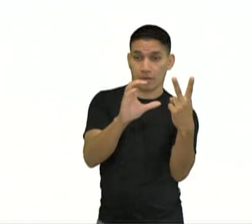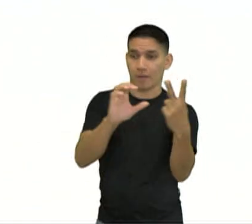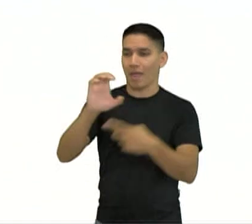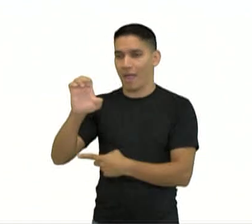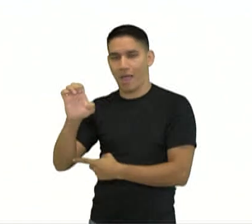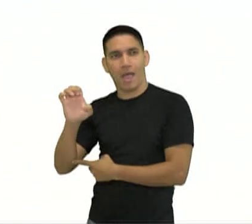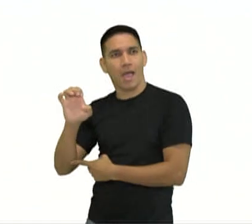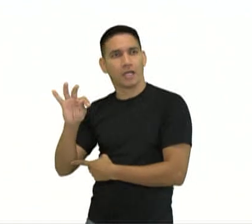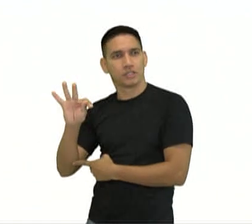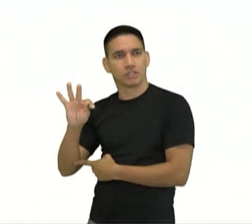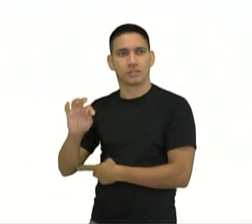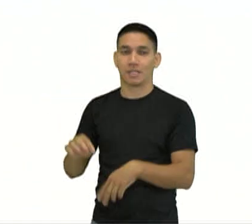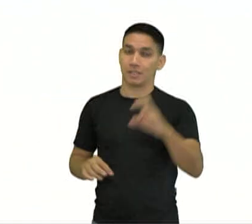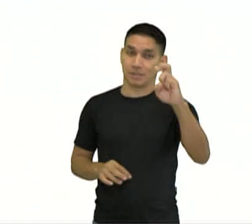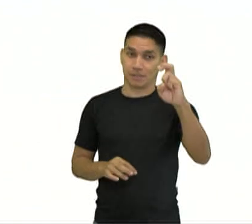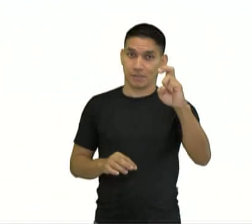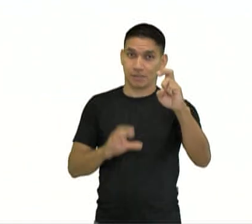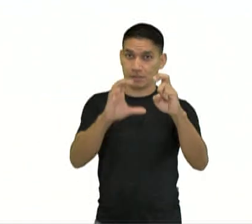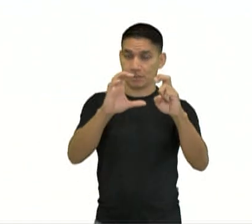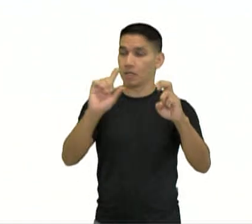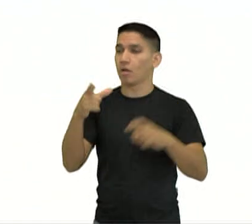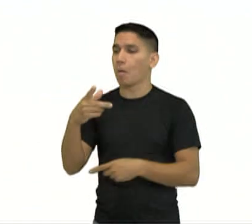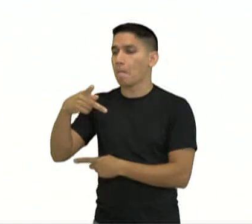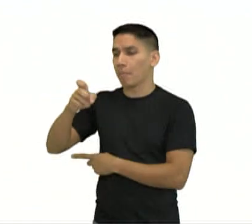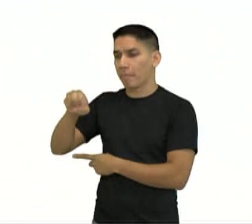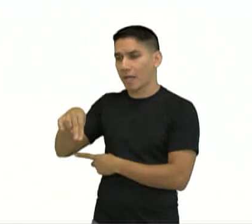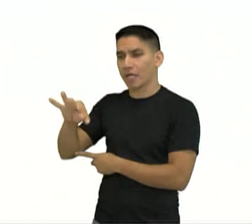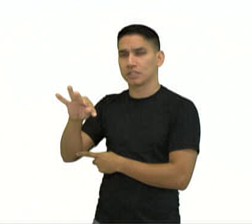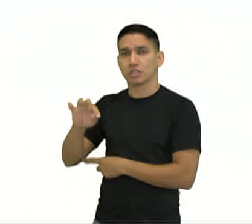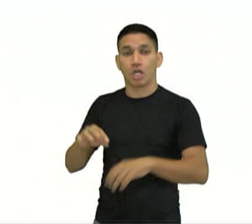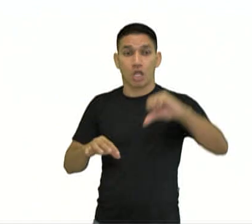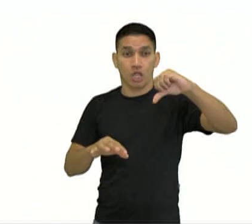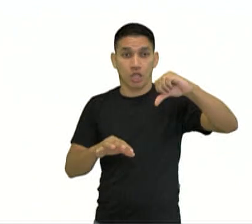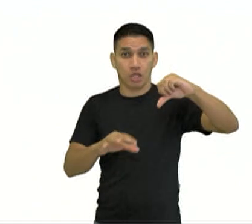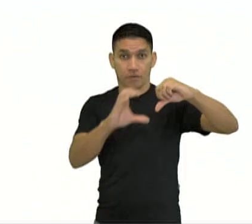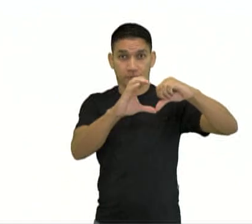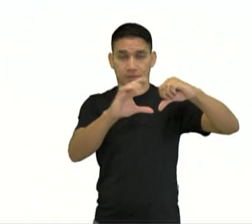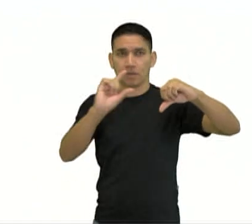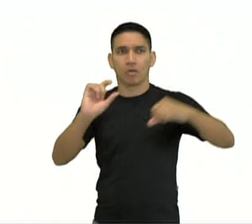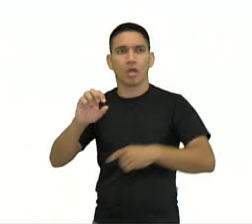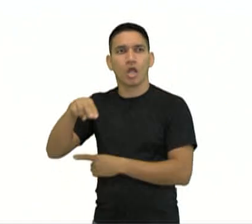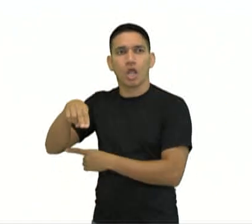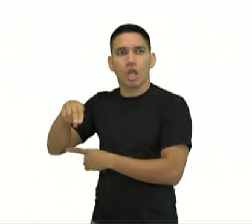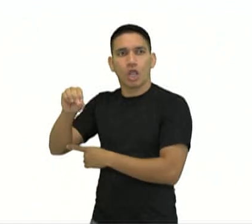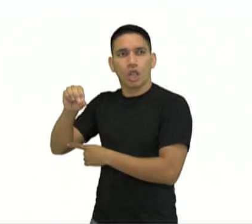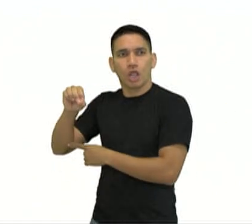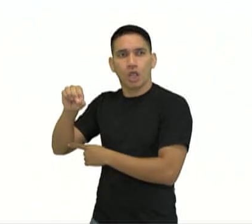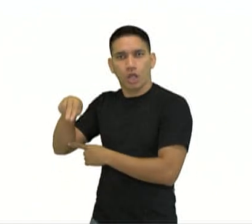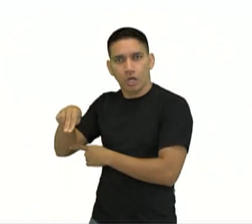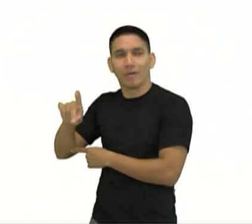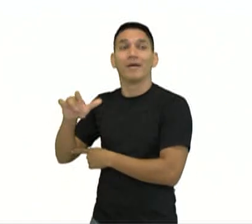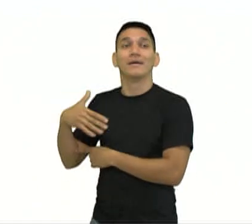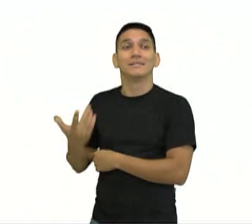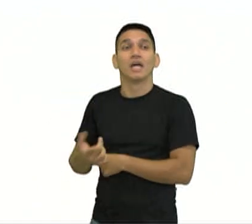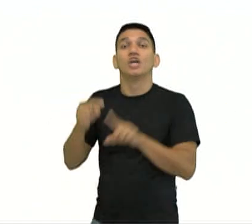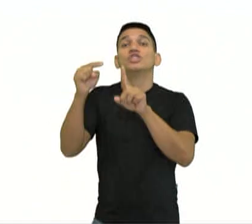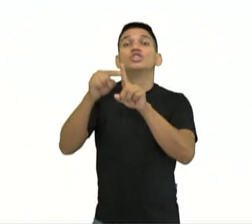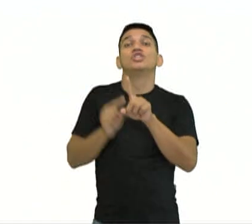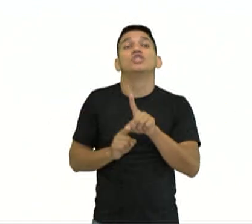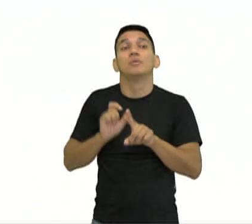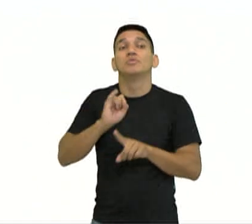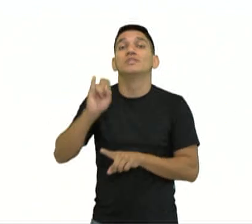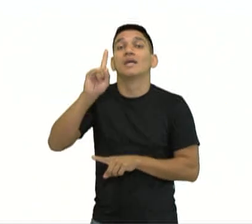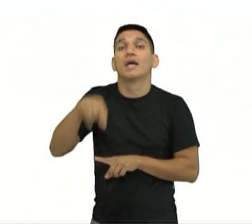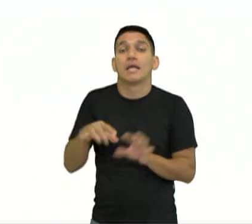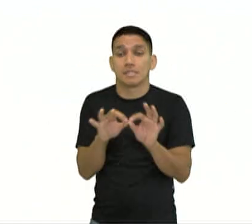et, 5 carbonos pent, 9 carbonos non. O tipo de ligação, se for apenas ligações